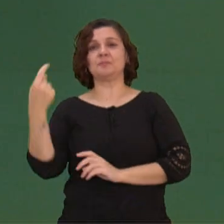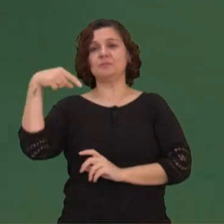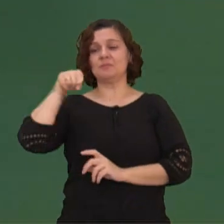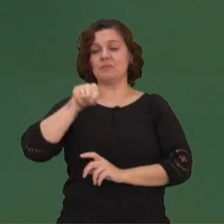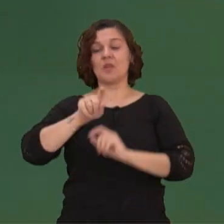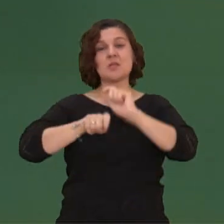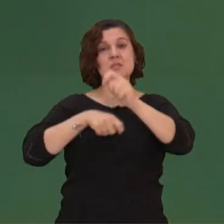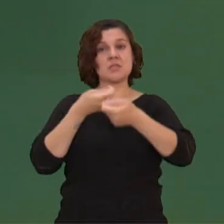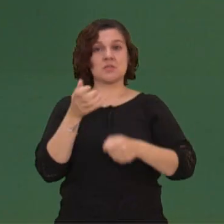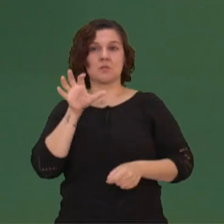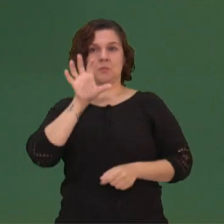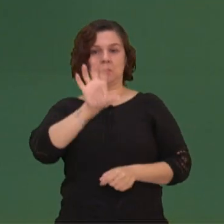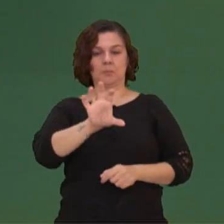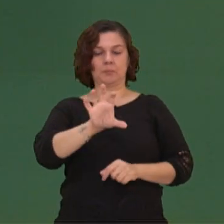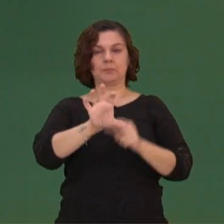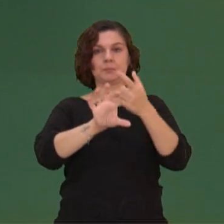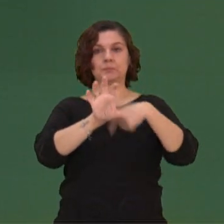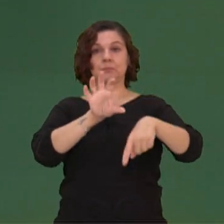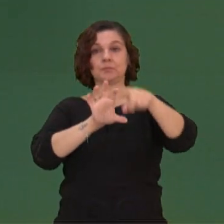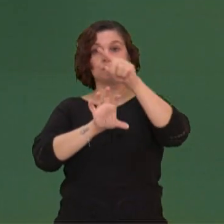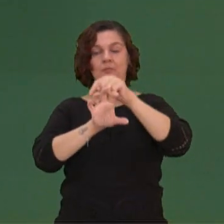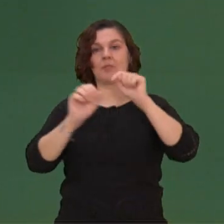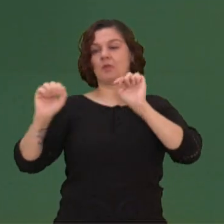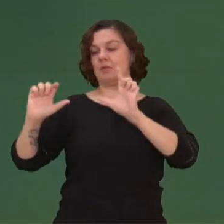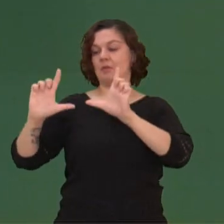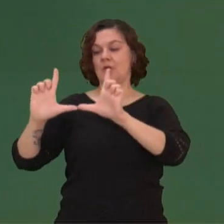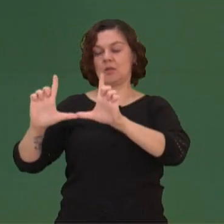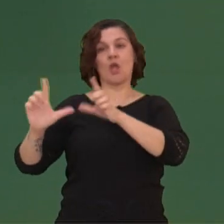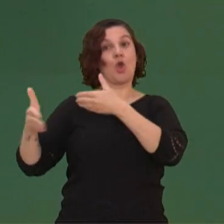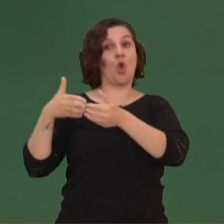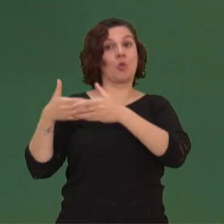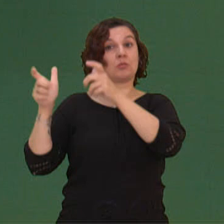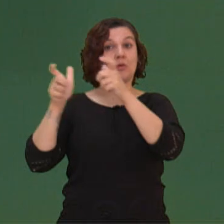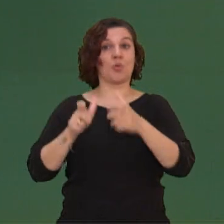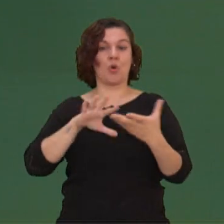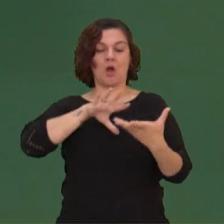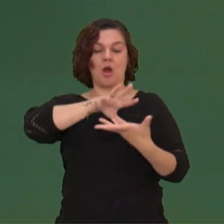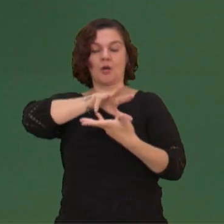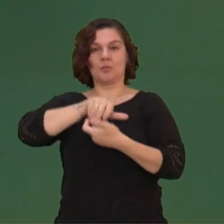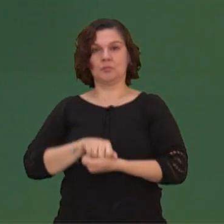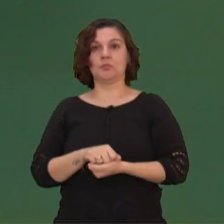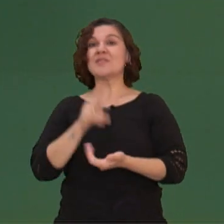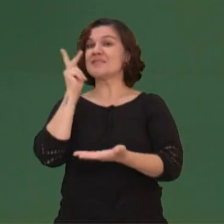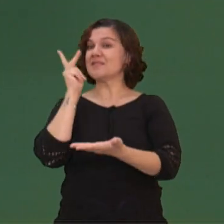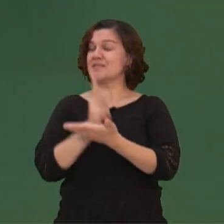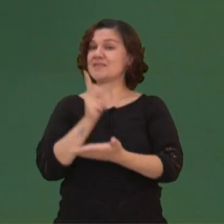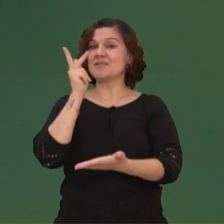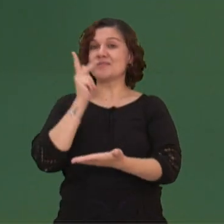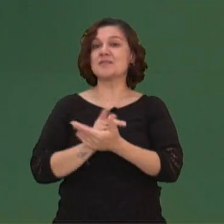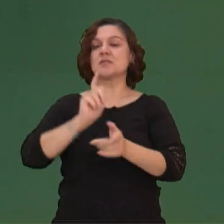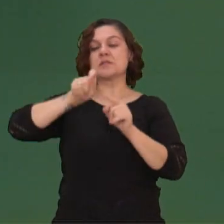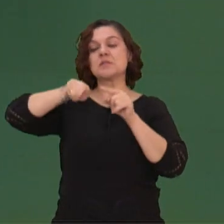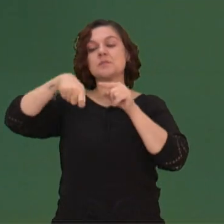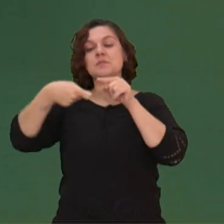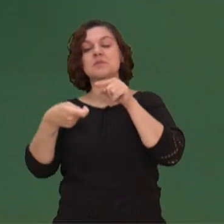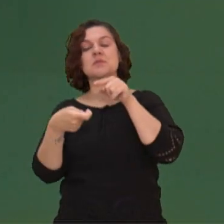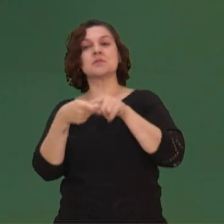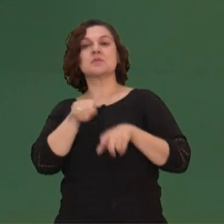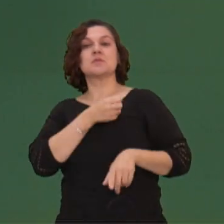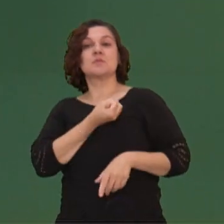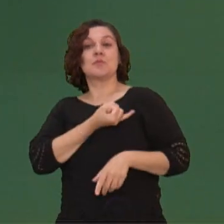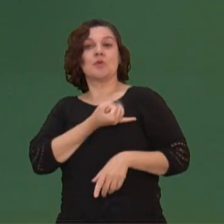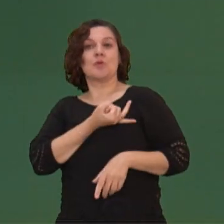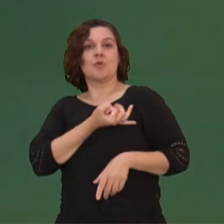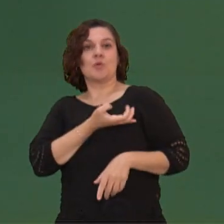Simbologia disso. Olha lá, o que vale para qualquer lugar do mundo? Símbolo e número atômico. O que muda conforme o lugar